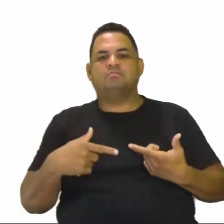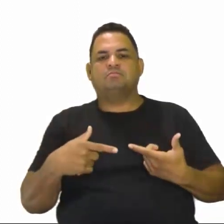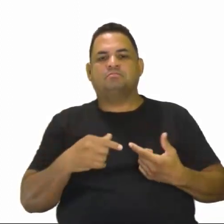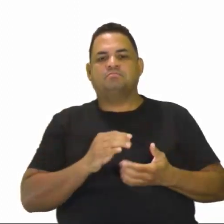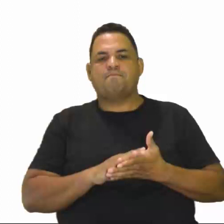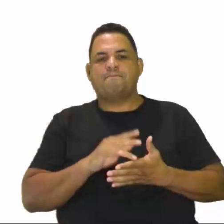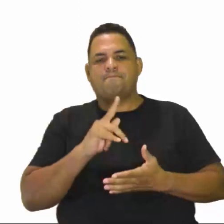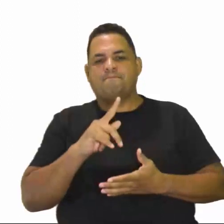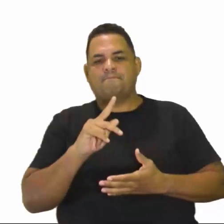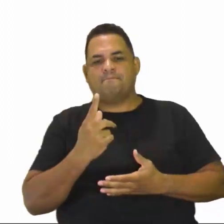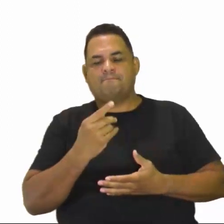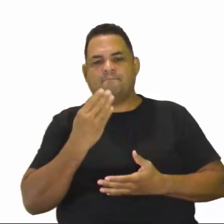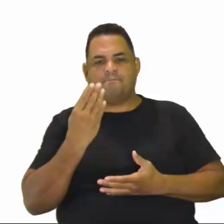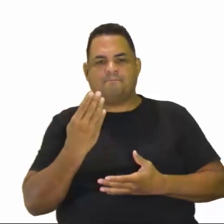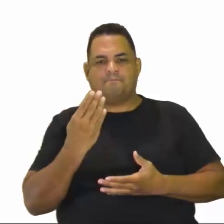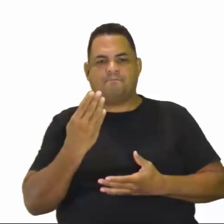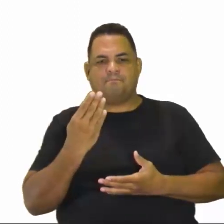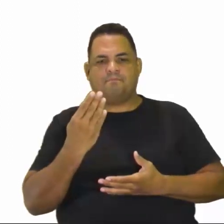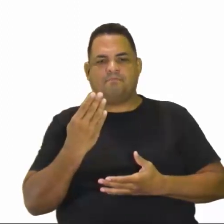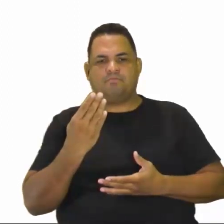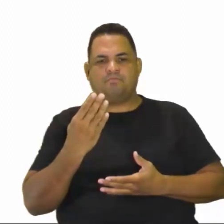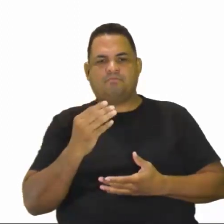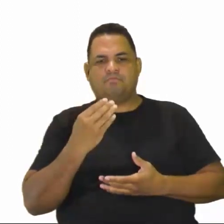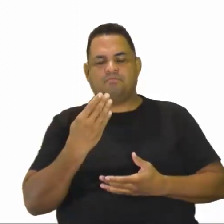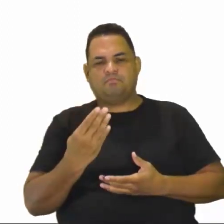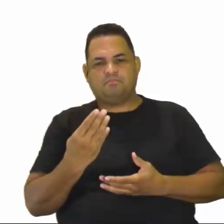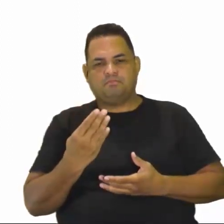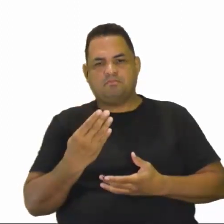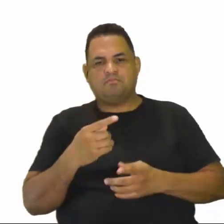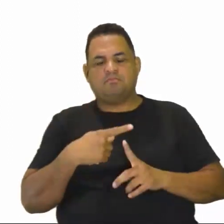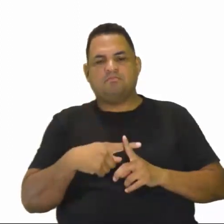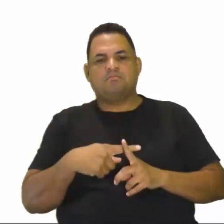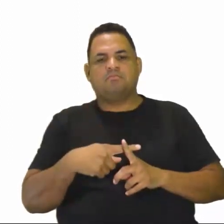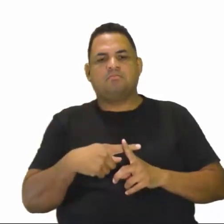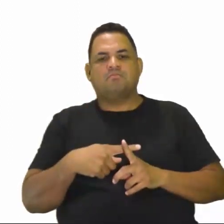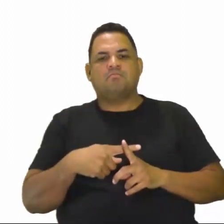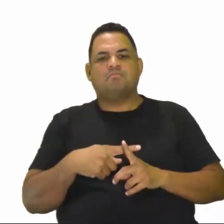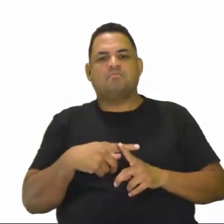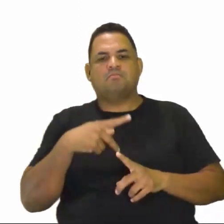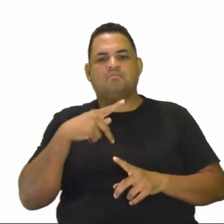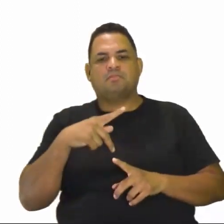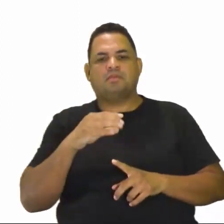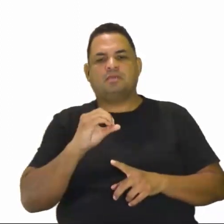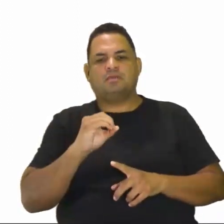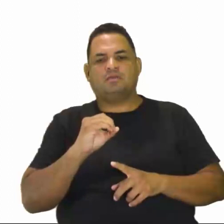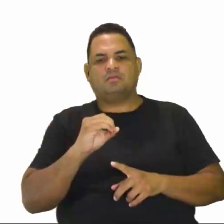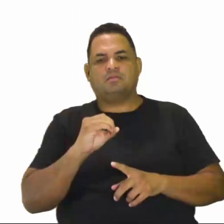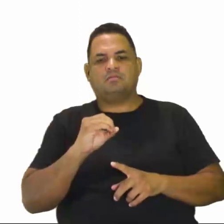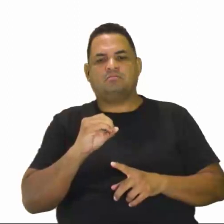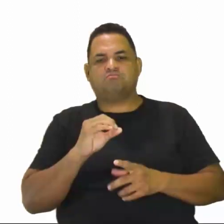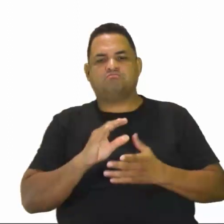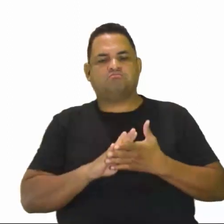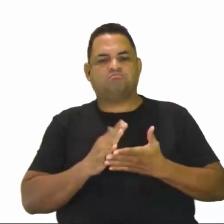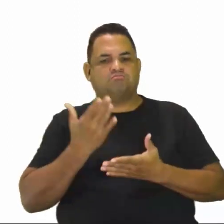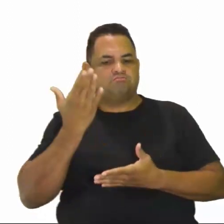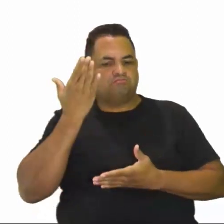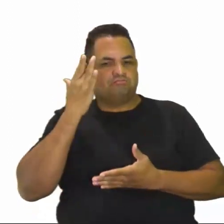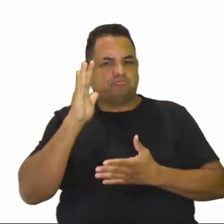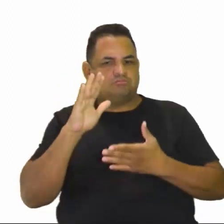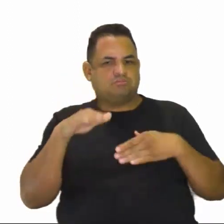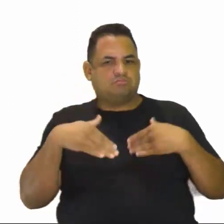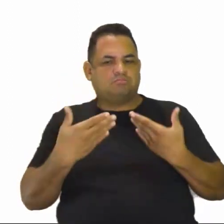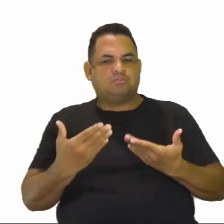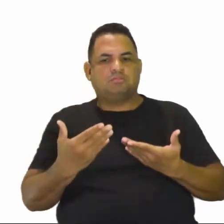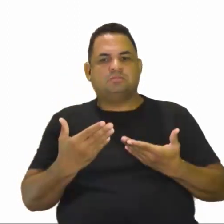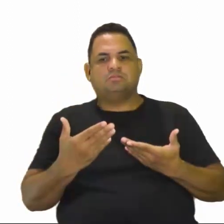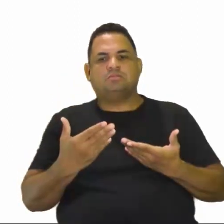pH é 4, vou colocar aqui, vai ficar 4 mais o pOH, que eu não sei quem é, que